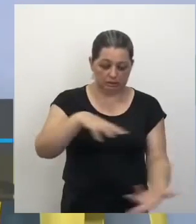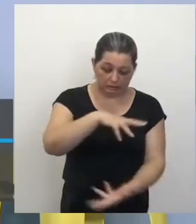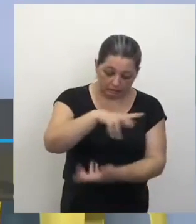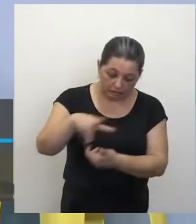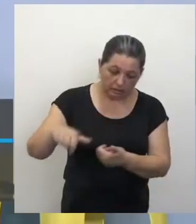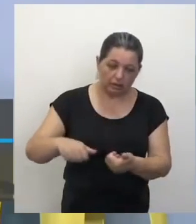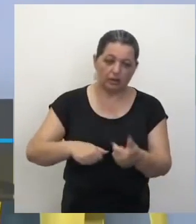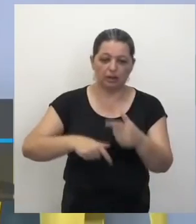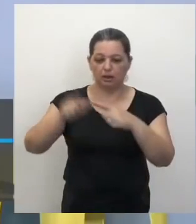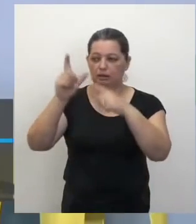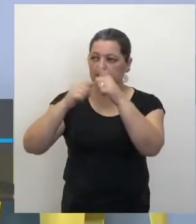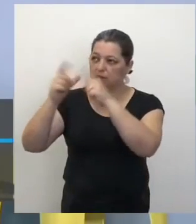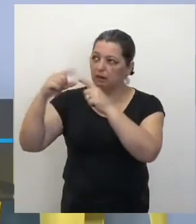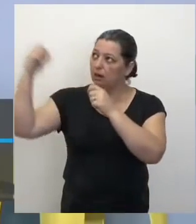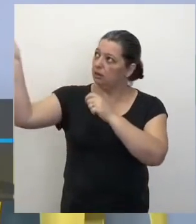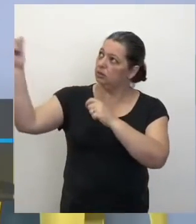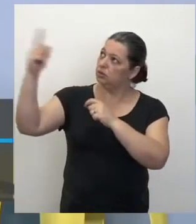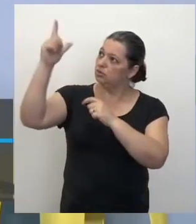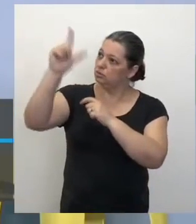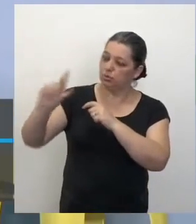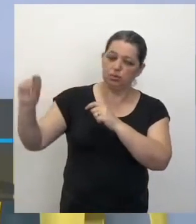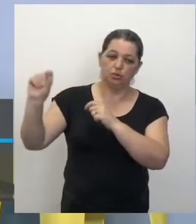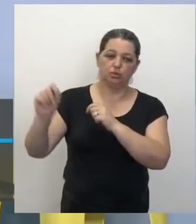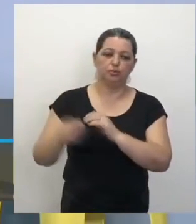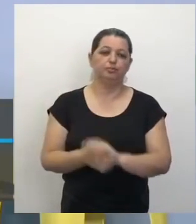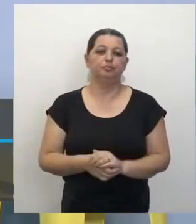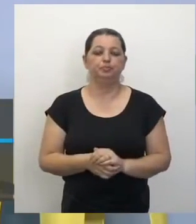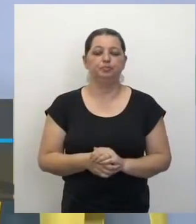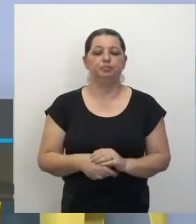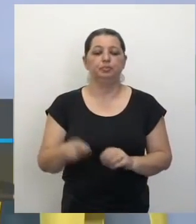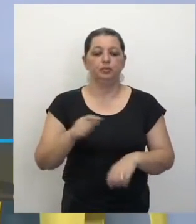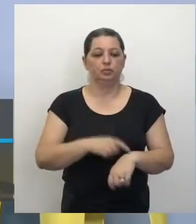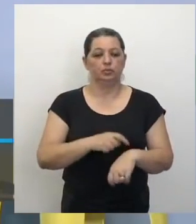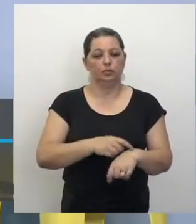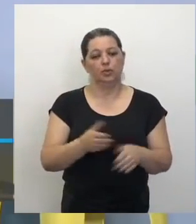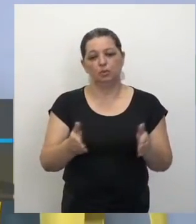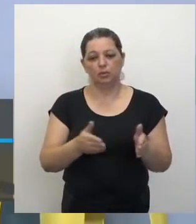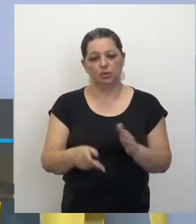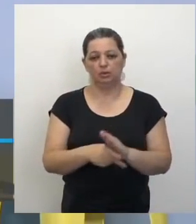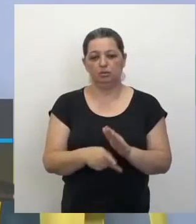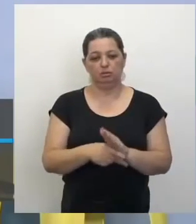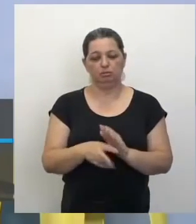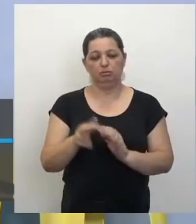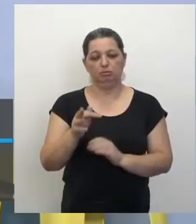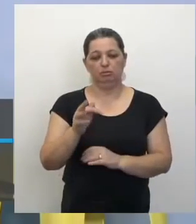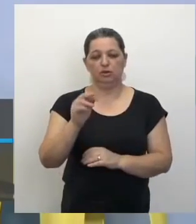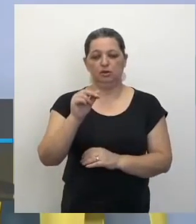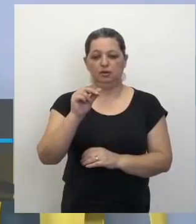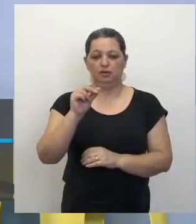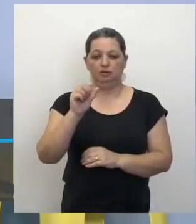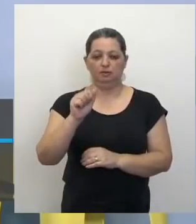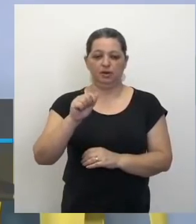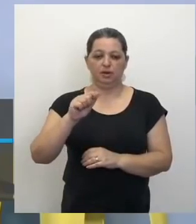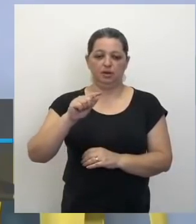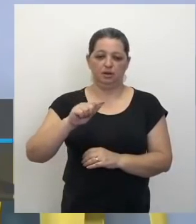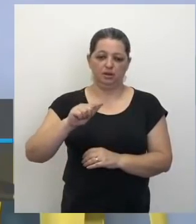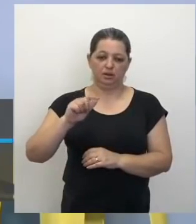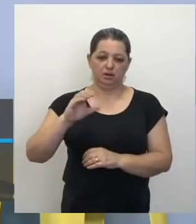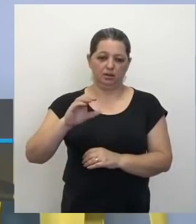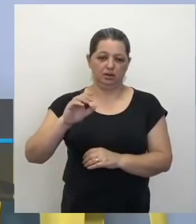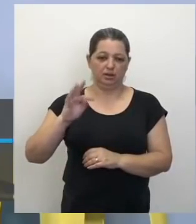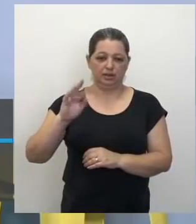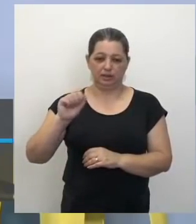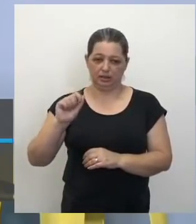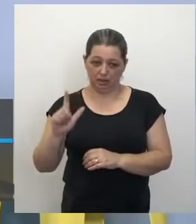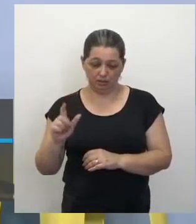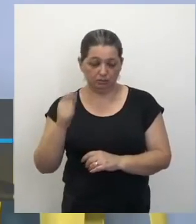tempo e entendiam que o tempo é fractal e radial, ou seja, ele se expande